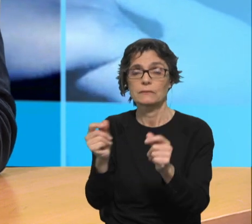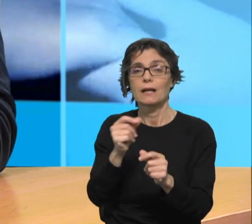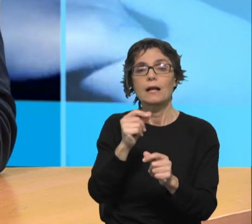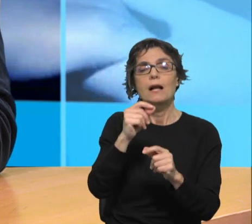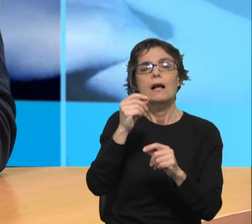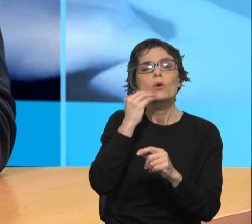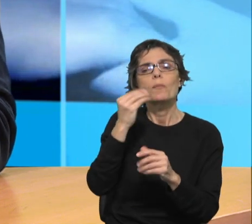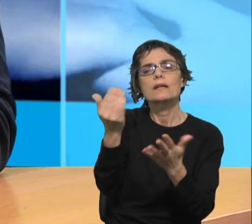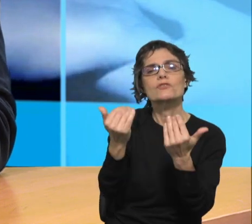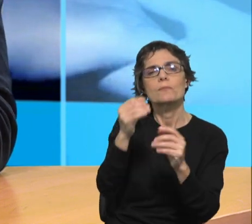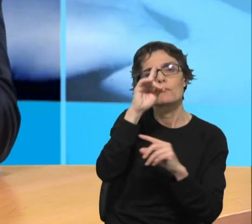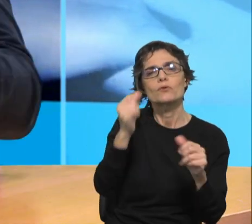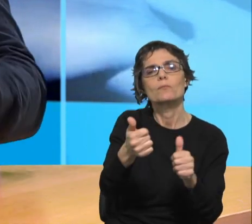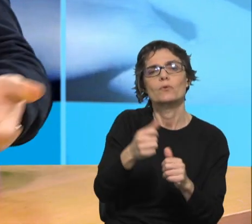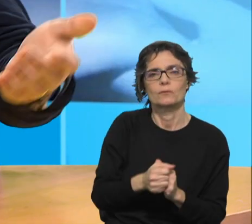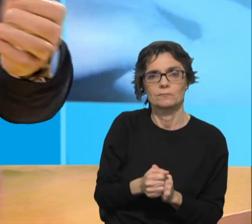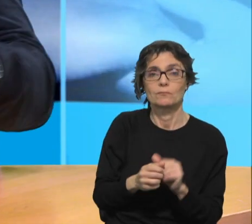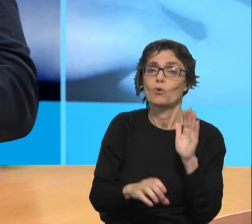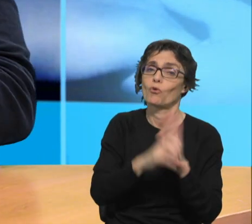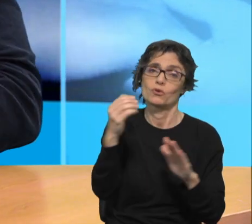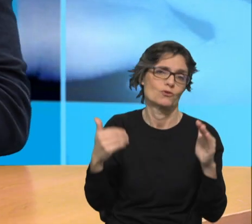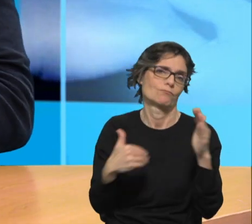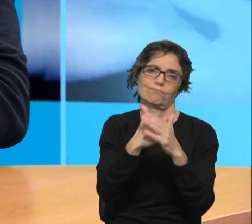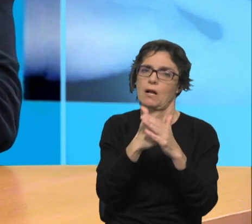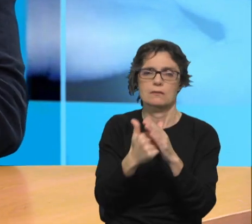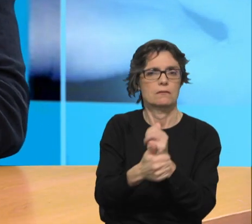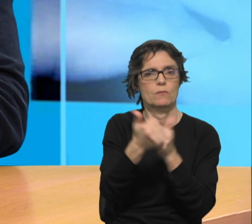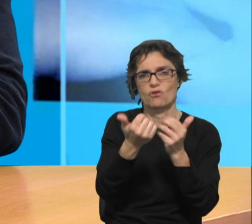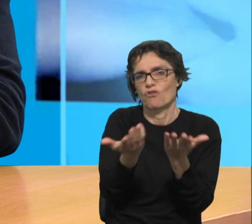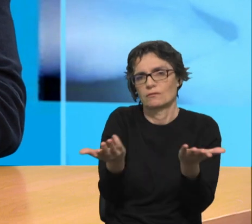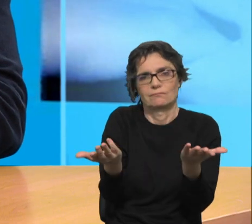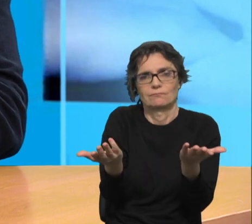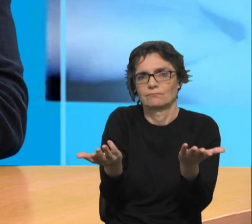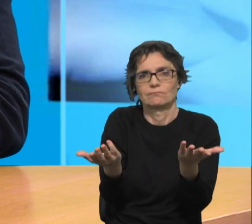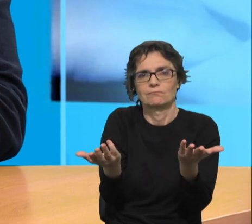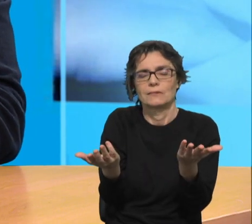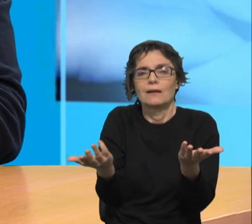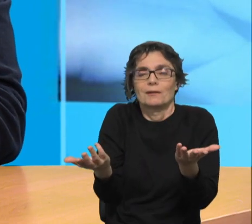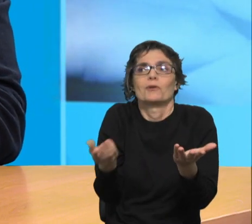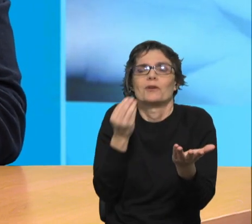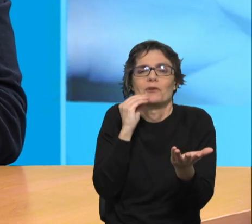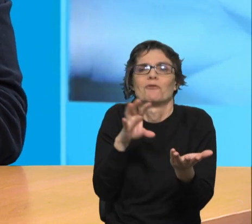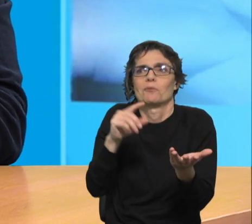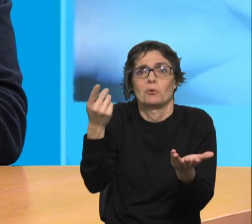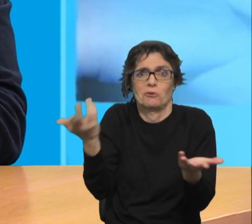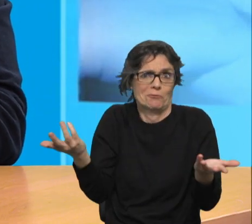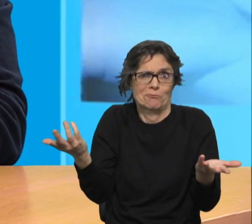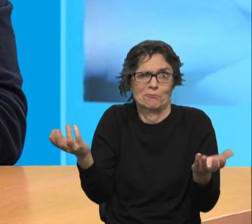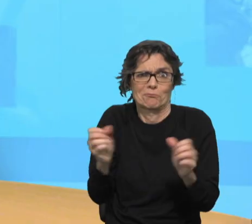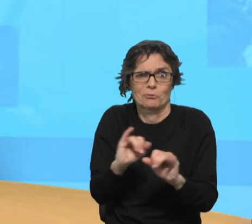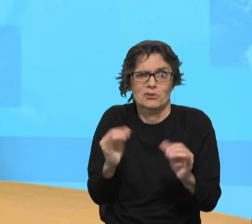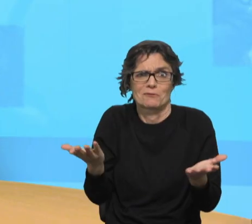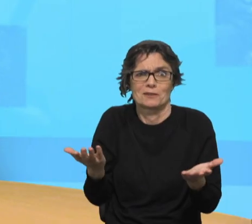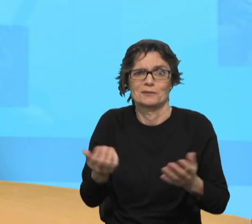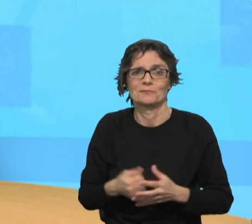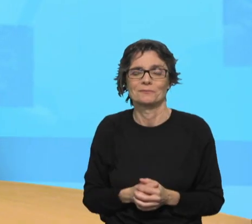bons, temos que lhes dar as melhores condições possíveis, não é? É difícil de outra forma. Sim, e de facto, nomeadamente em